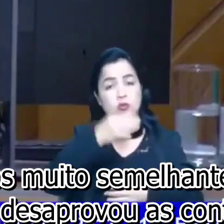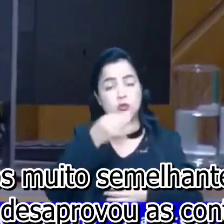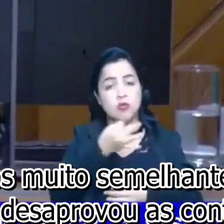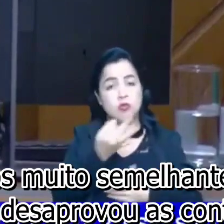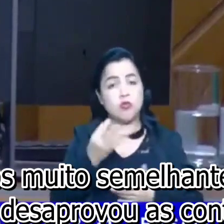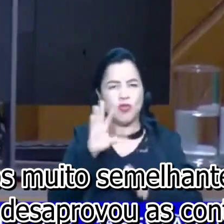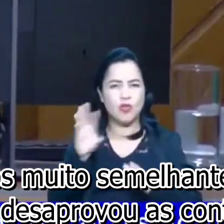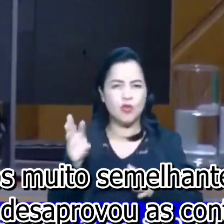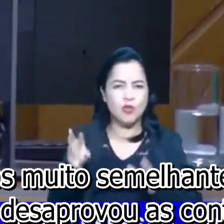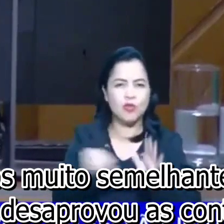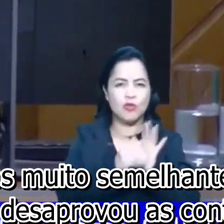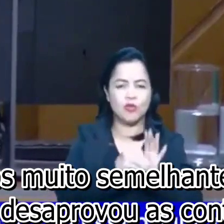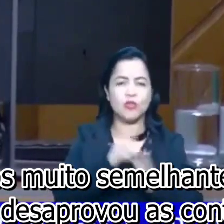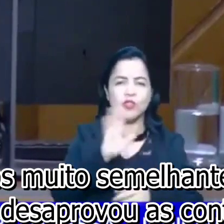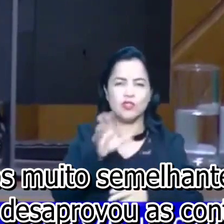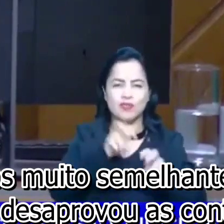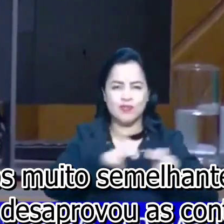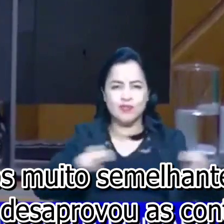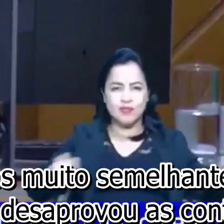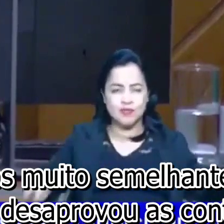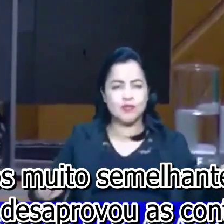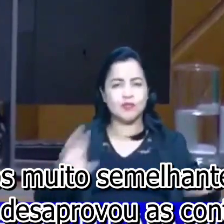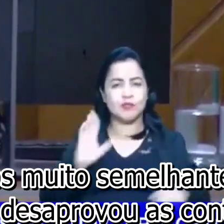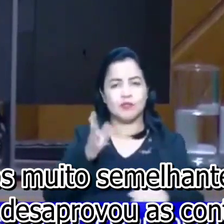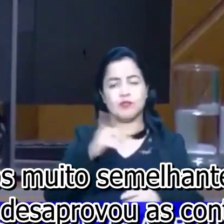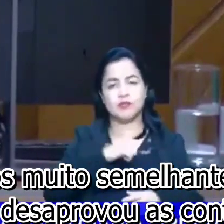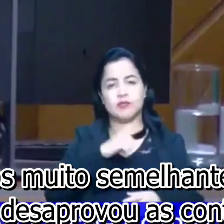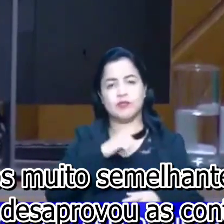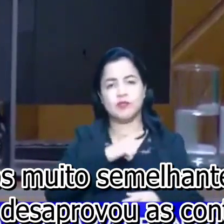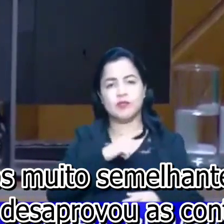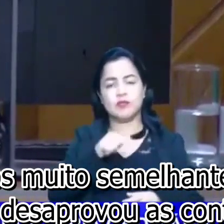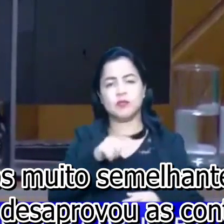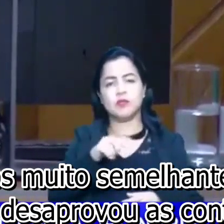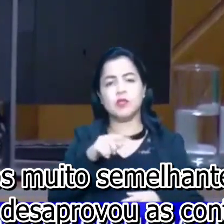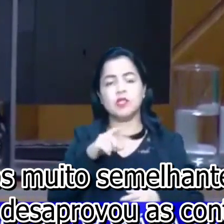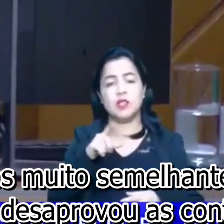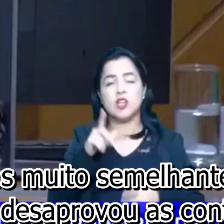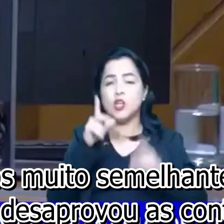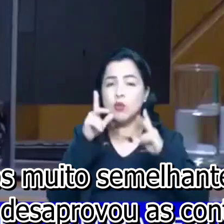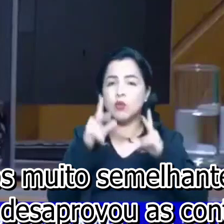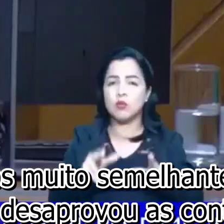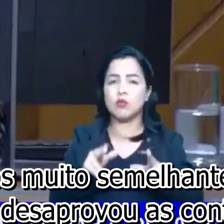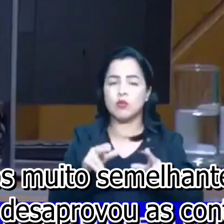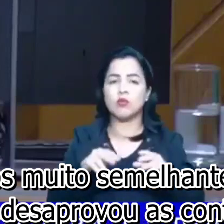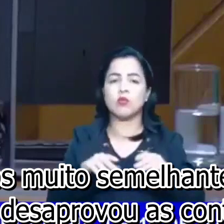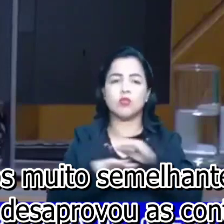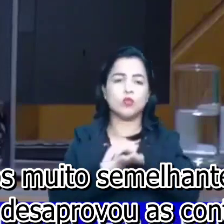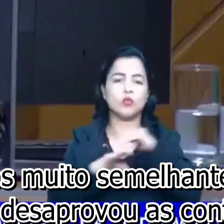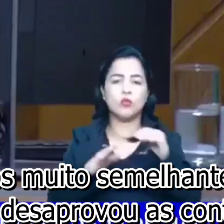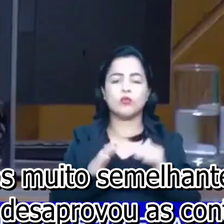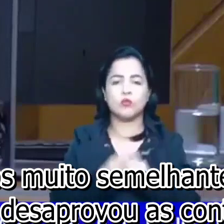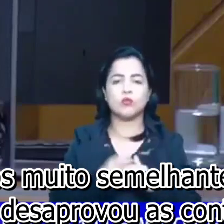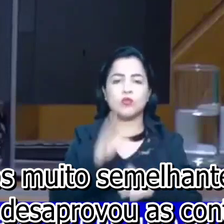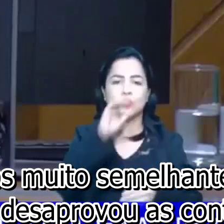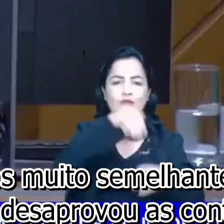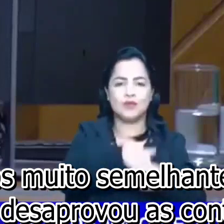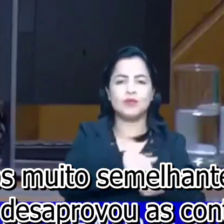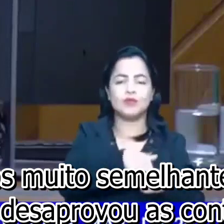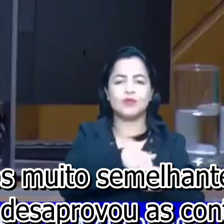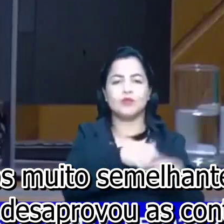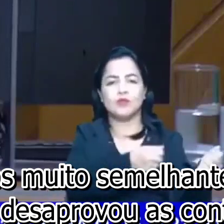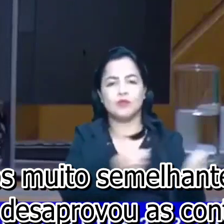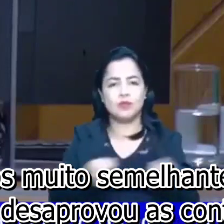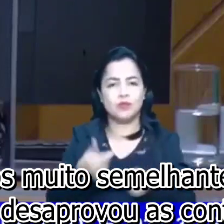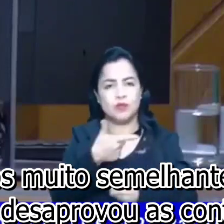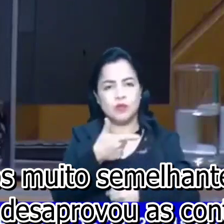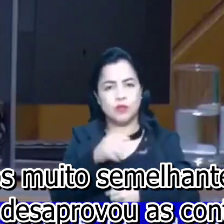essa Corte já se debruçou sobre esses exatos fatos, ou fatos muito semelhantes, em tudo aplicáveis, nas eleições de